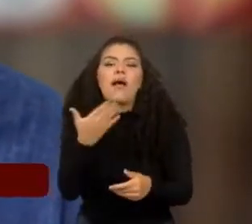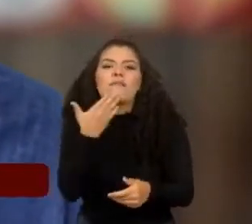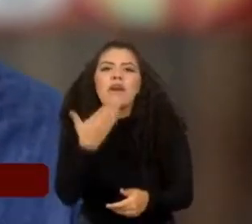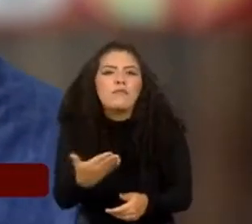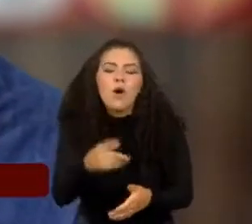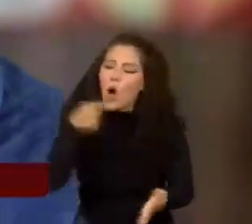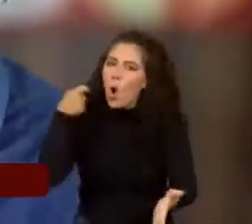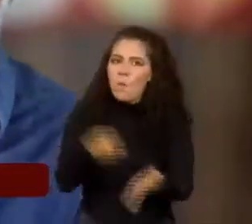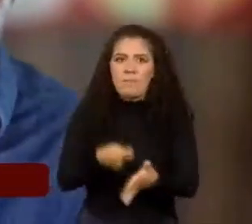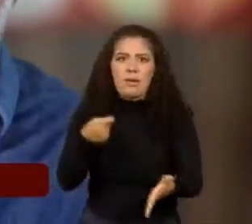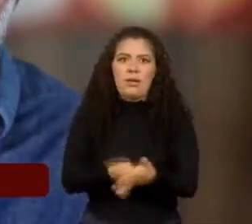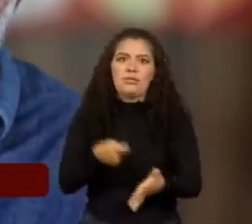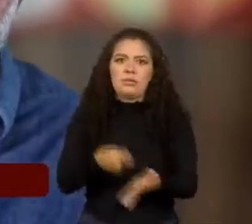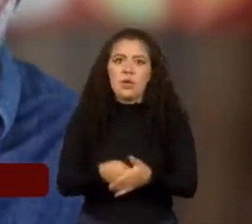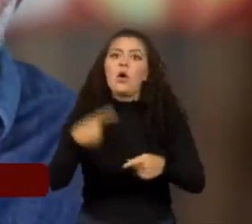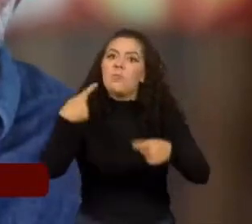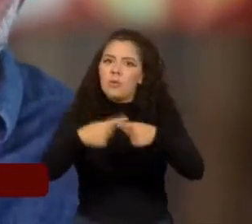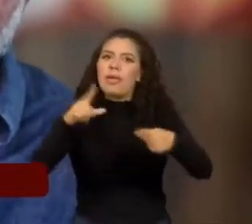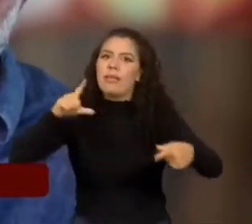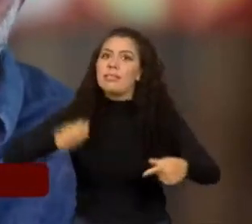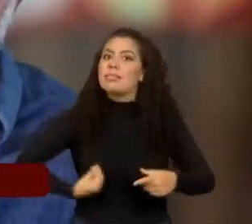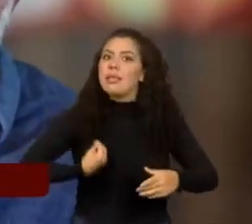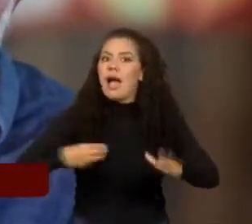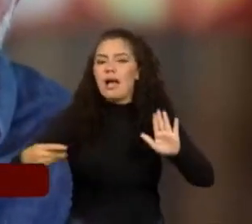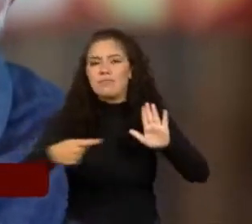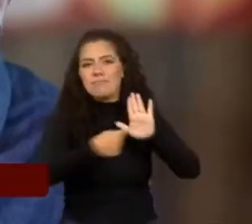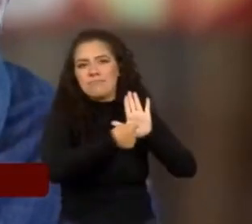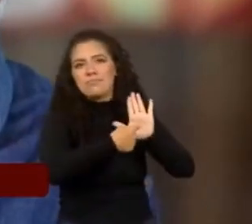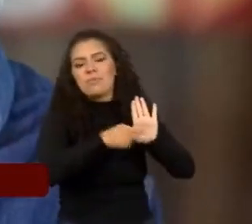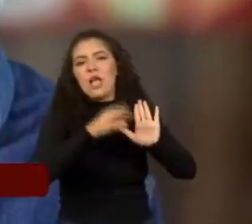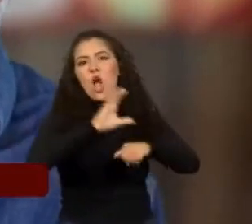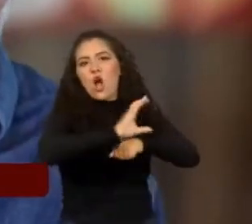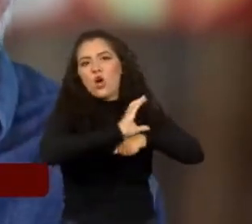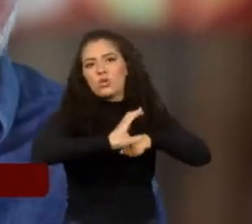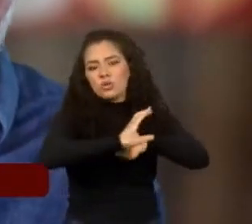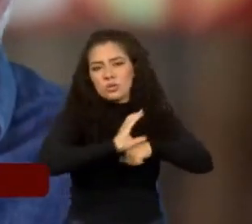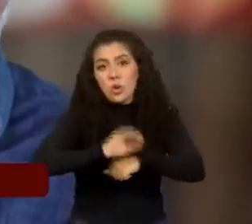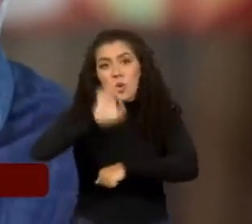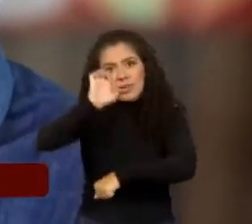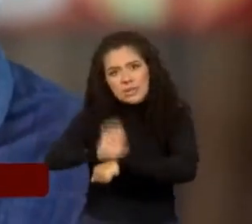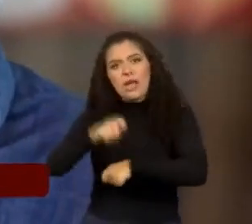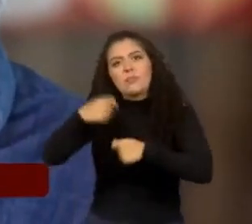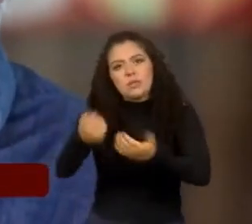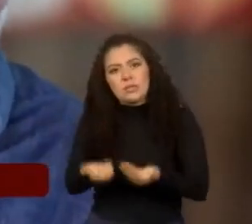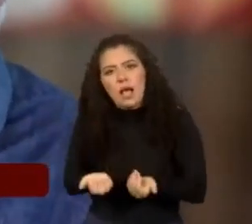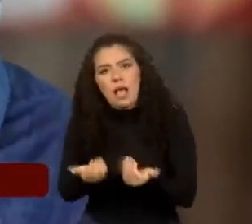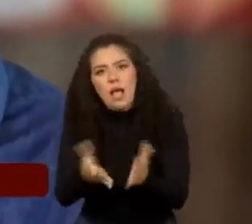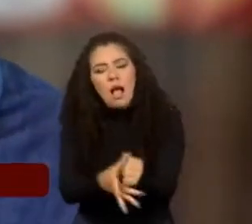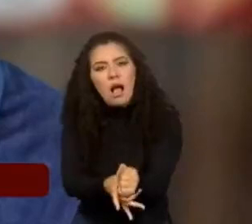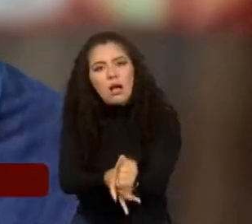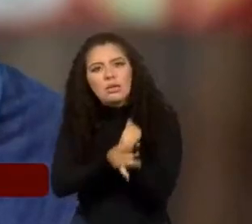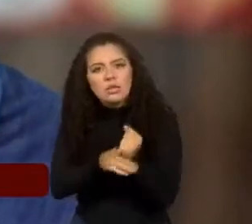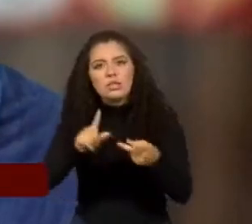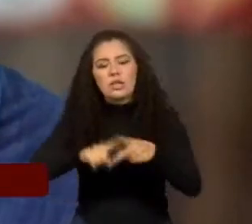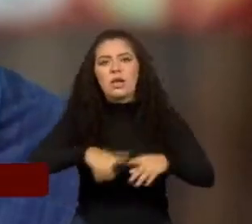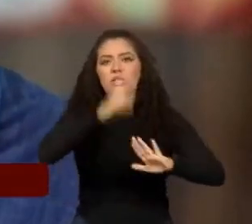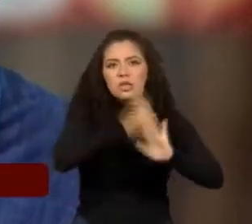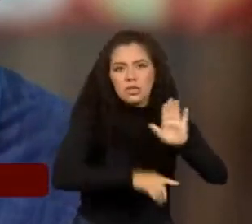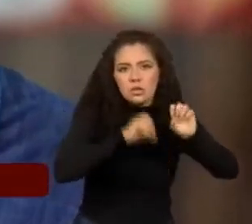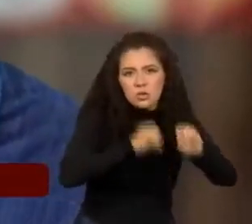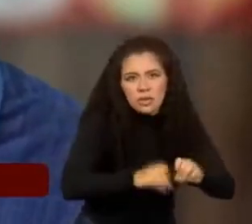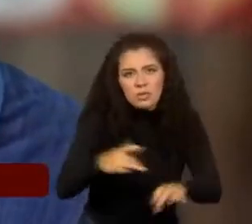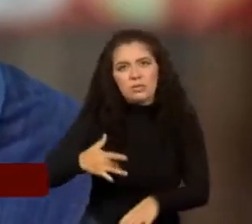porque está na Constituição que cabe ao Estado garantir o direito à saúde, o direito à educação e o direito à